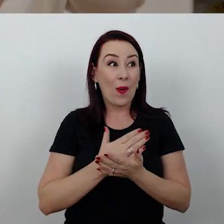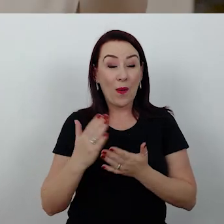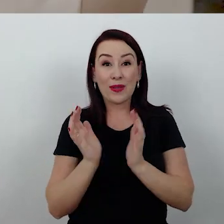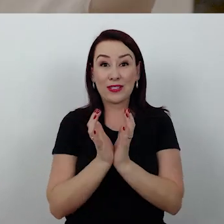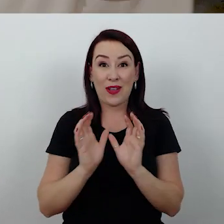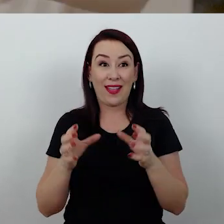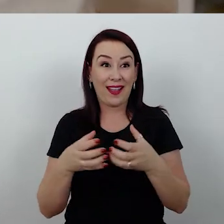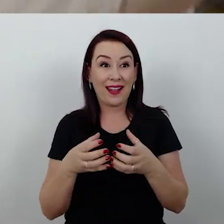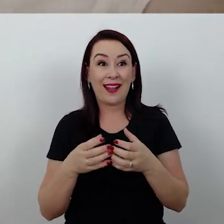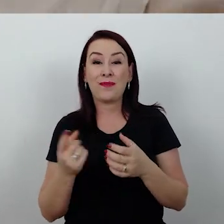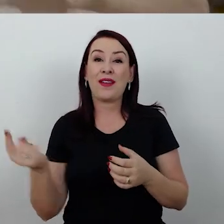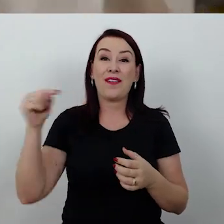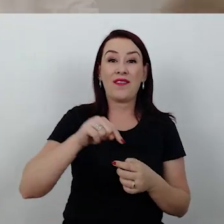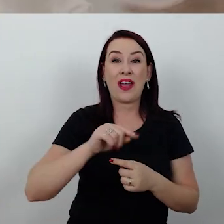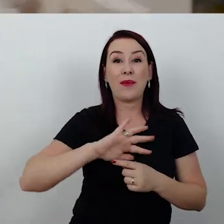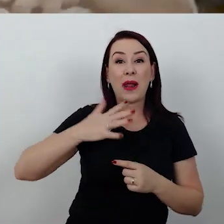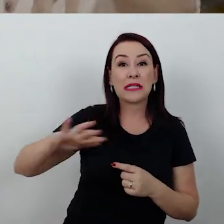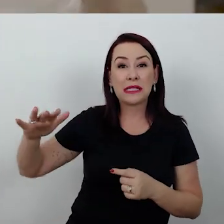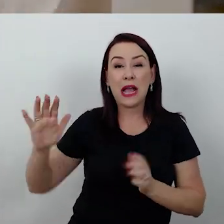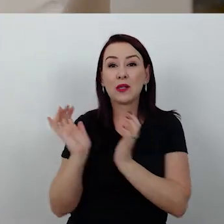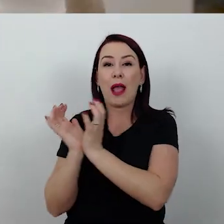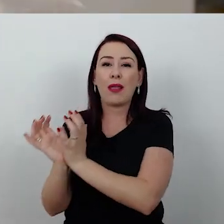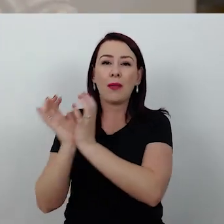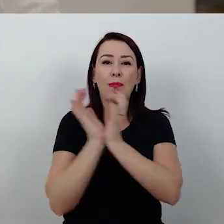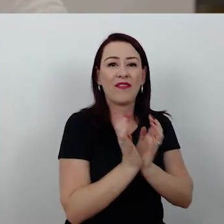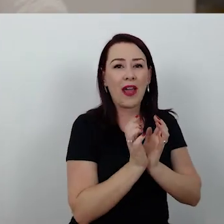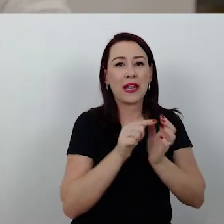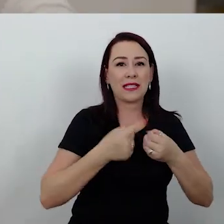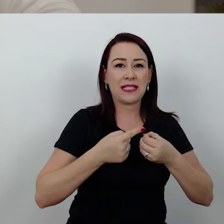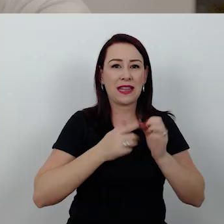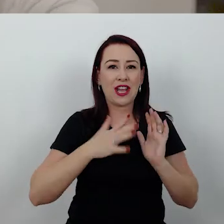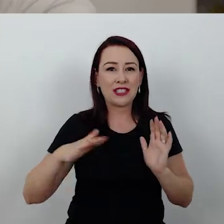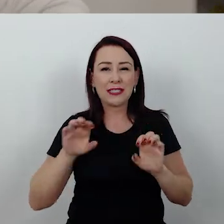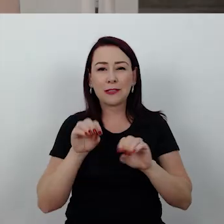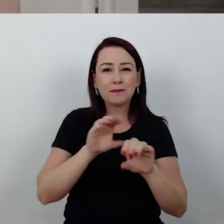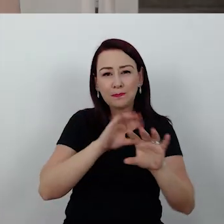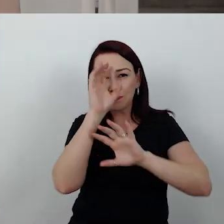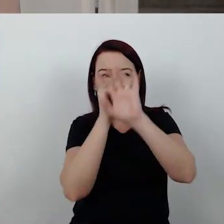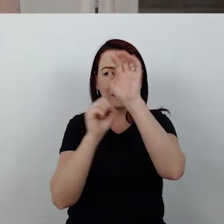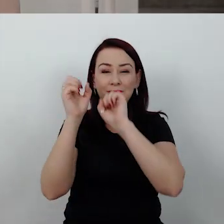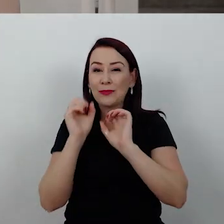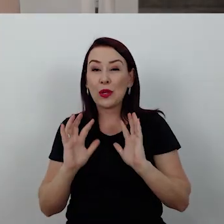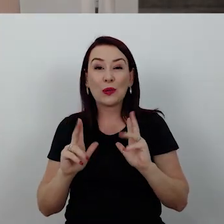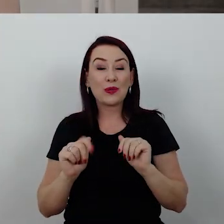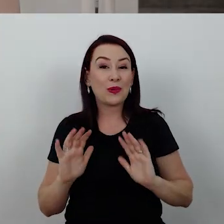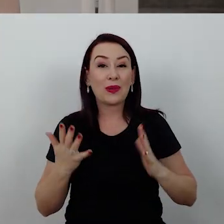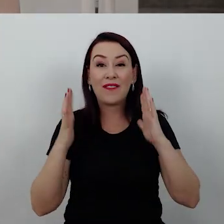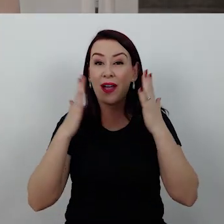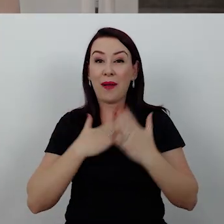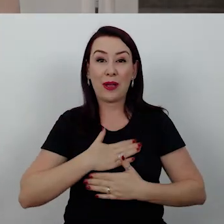Queiro toda vinha para Santos para dar aula para os meninos, todo mundo amarradão e apaixonado por eles.